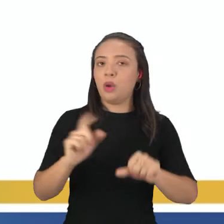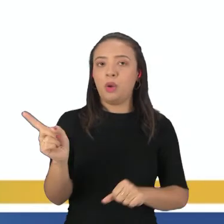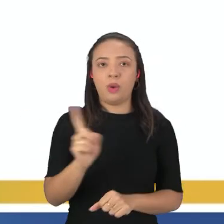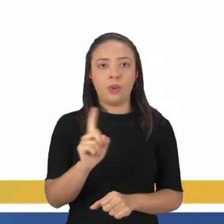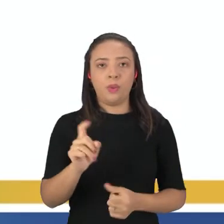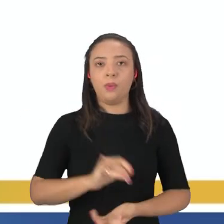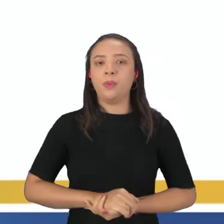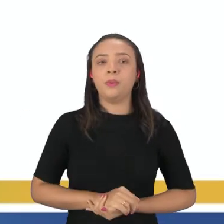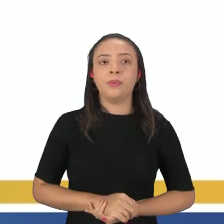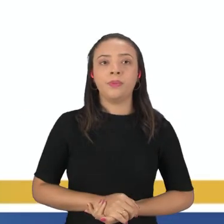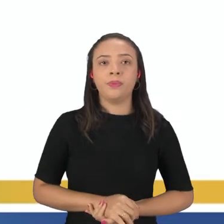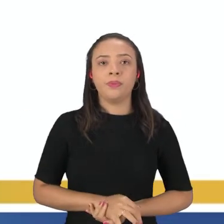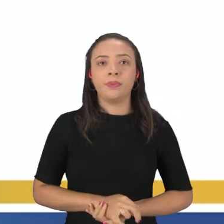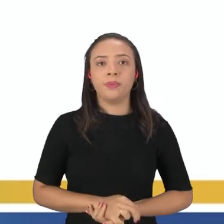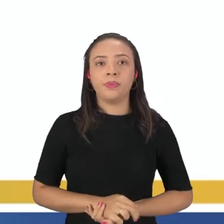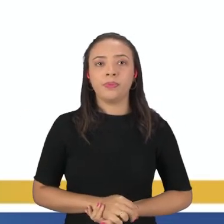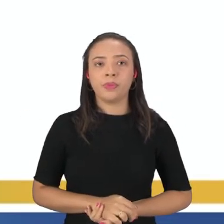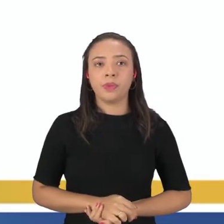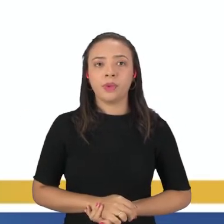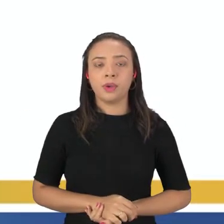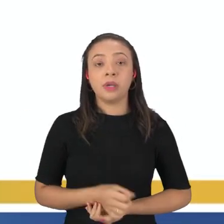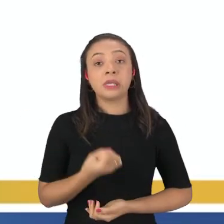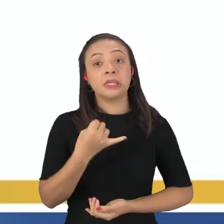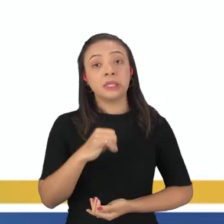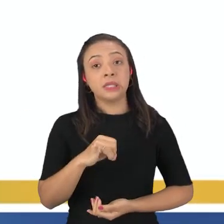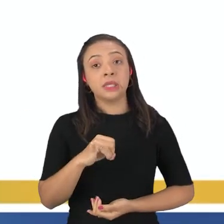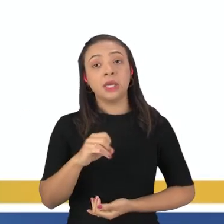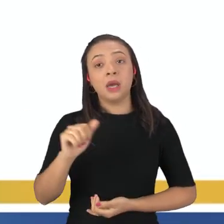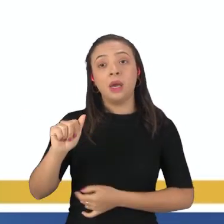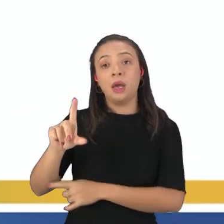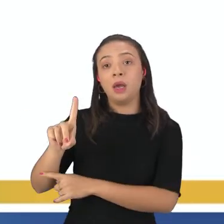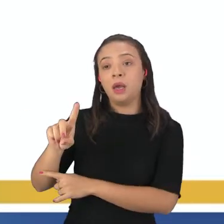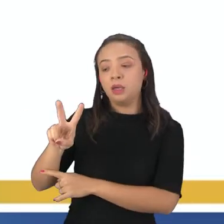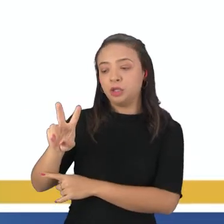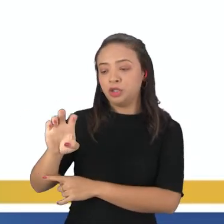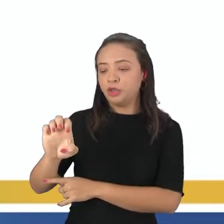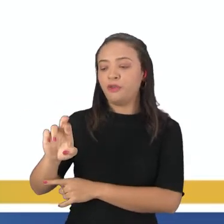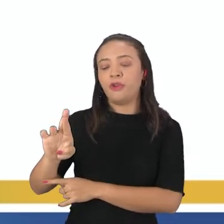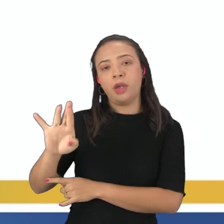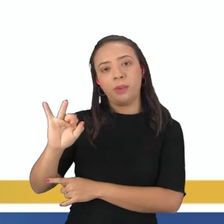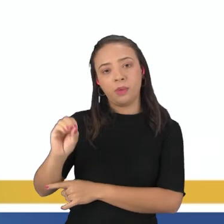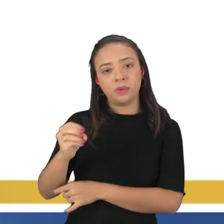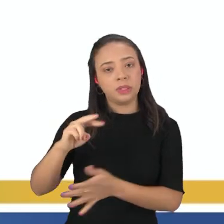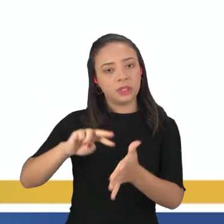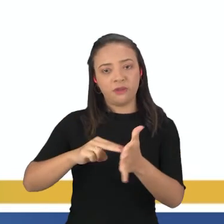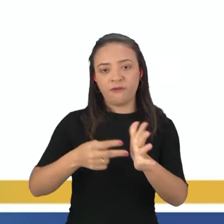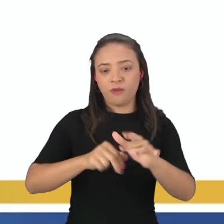for numeral, pode variar. Quando for advérbio, não varia.